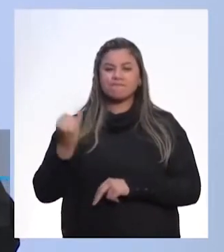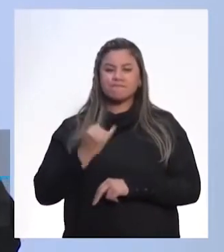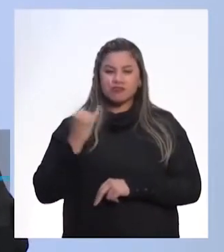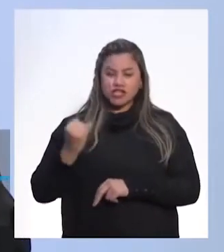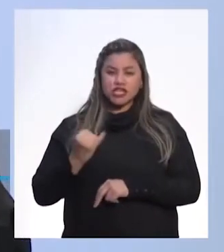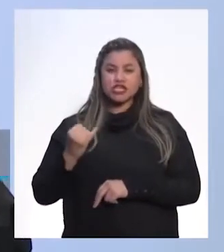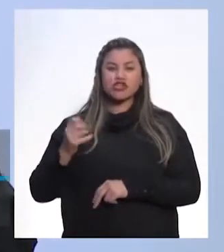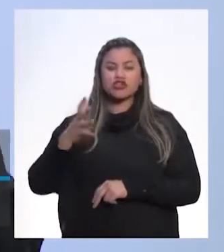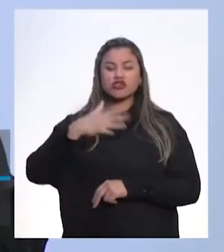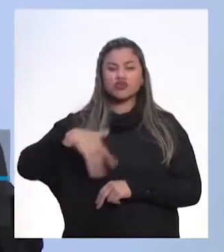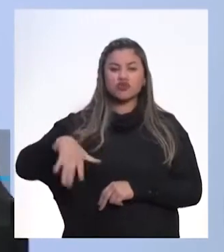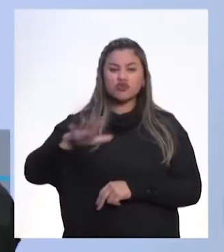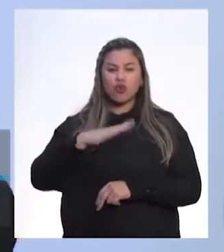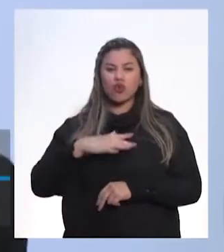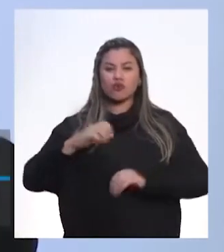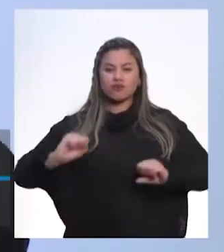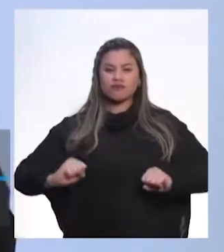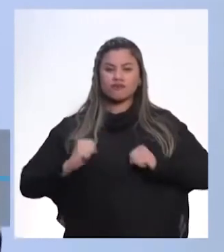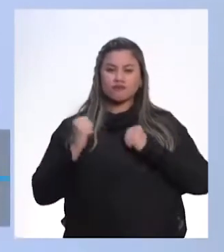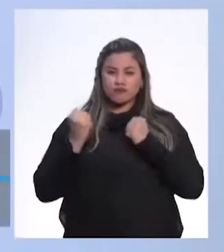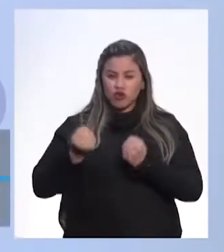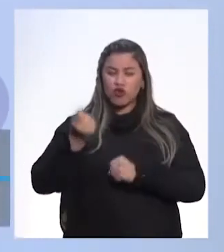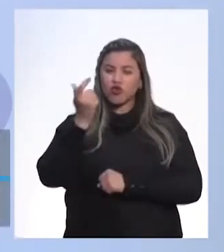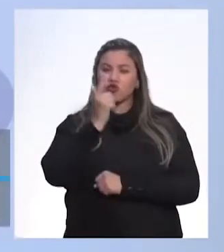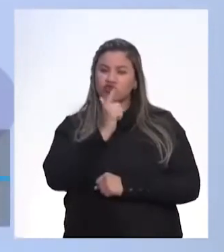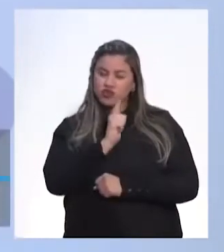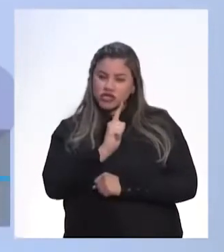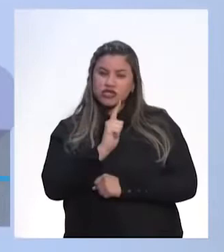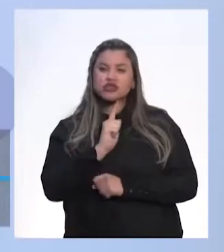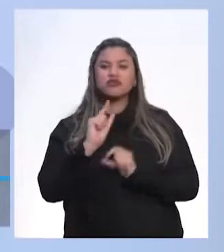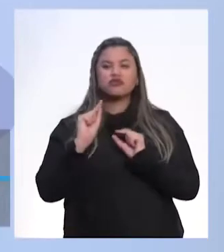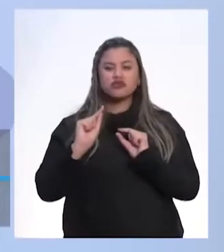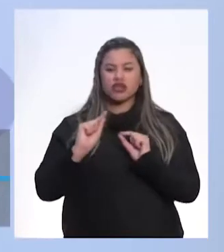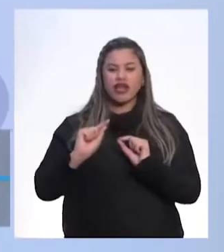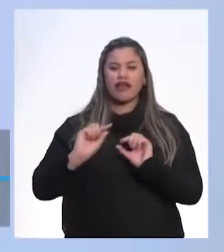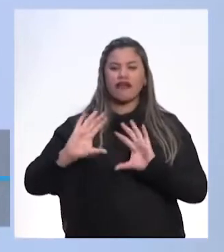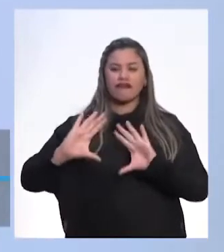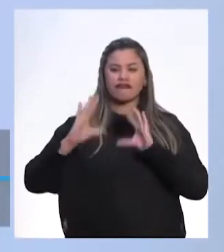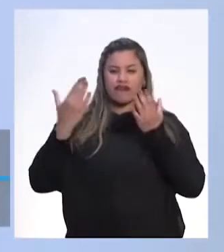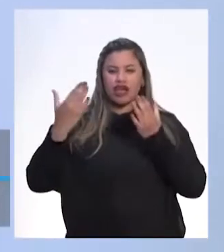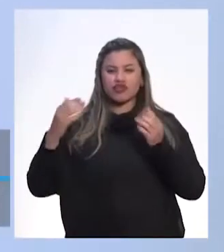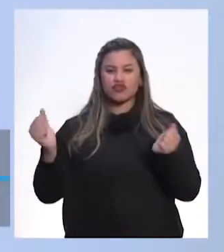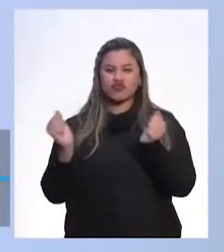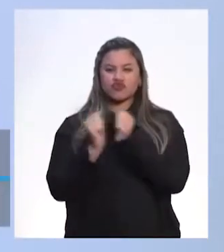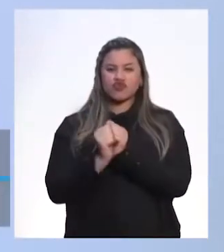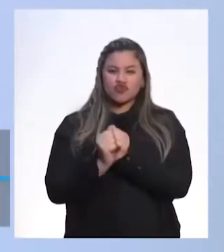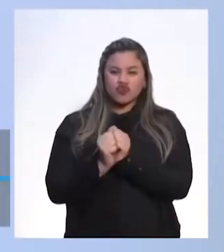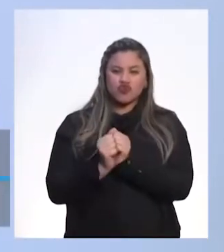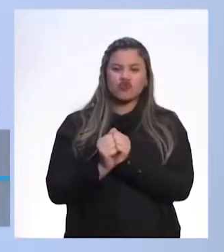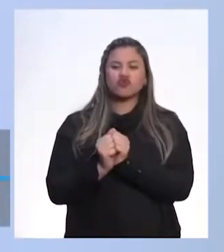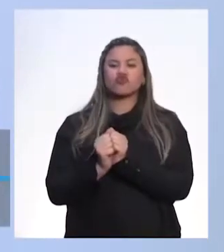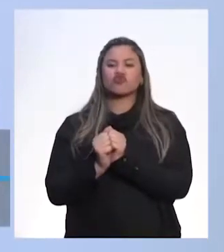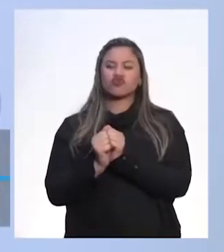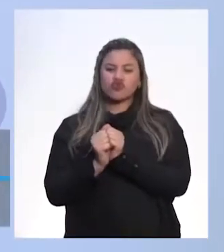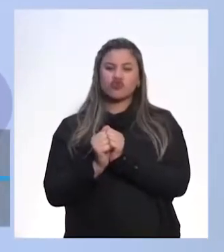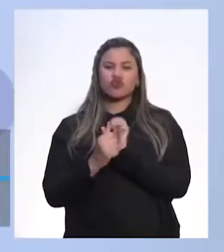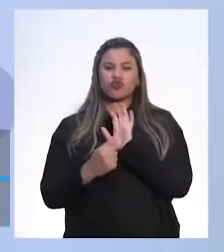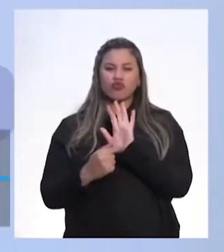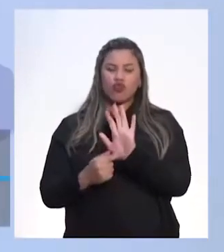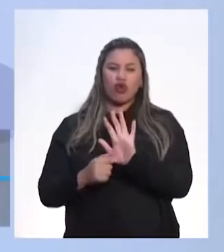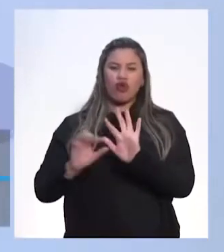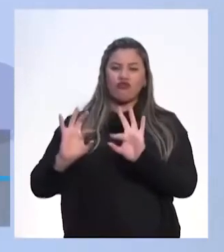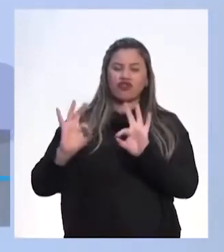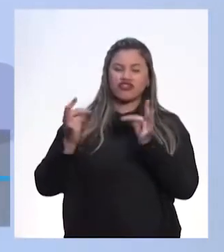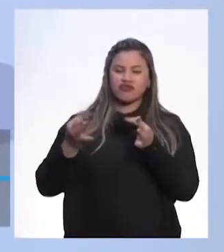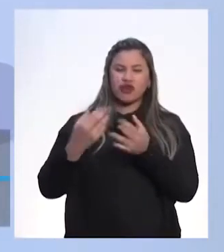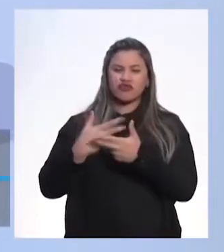gente consiga, né, tá sempre participando desses momentos aí de mostras e festivais, até para que